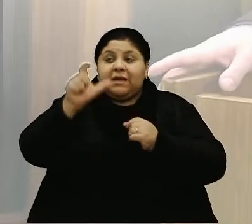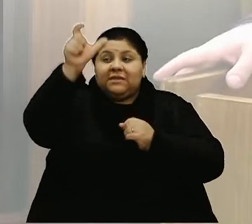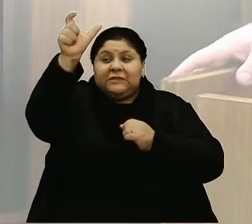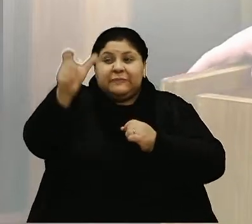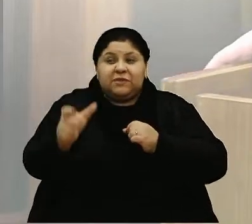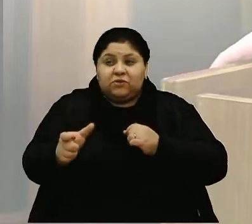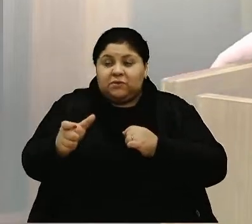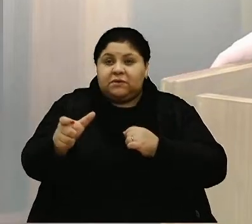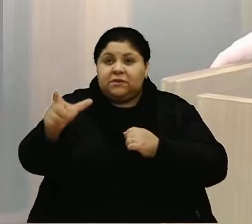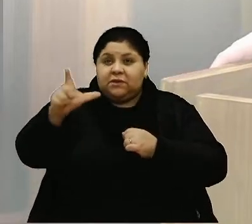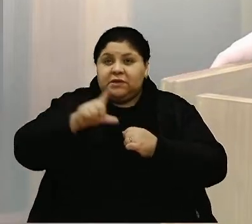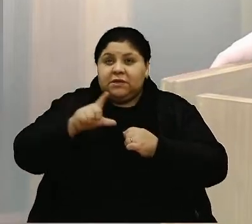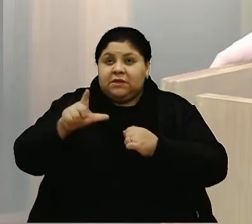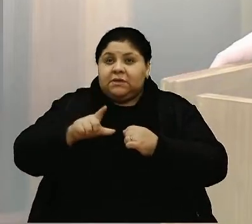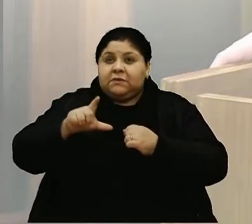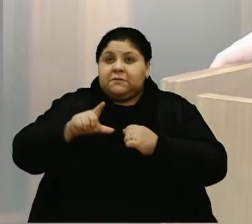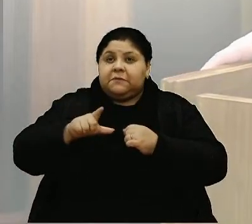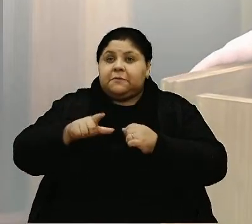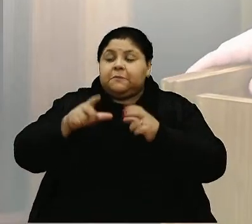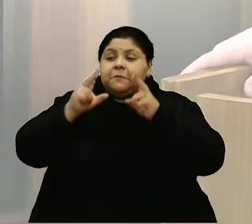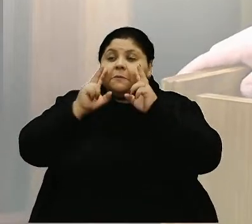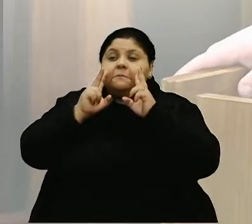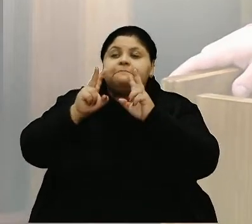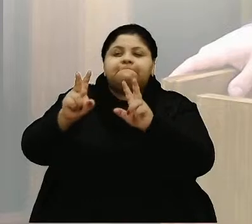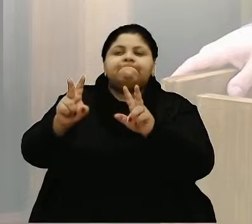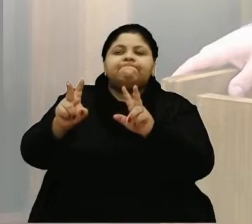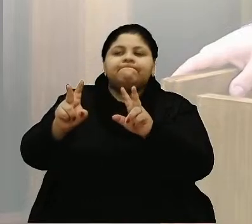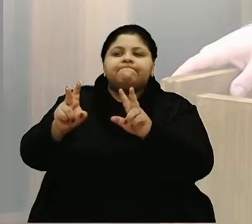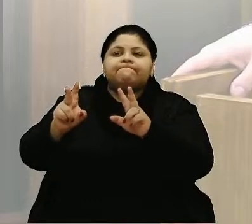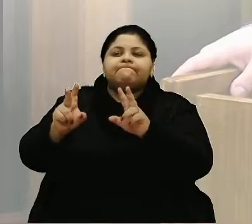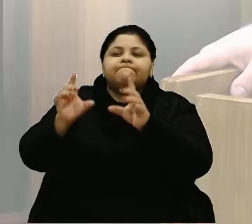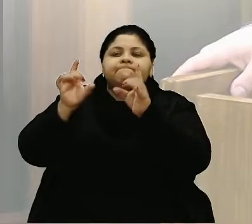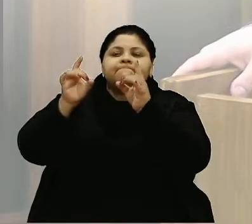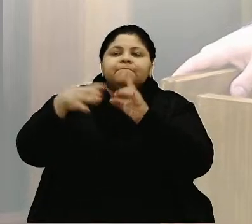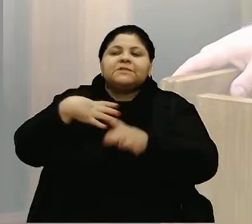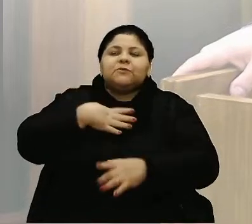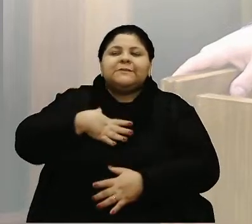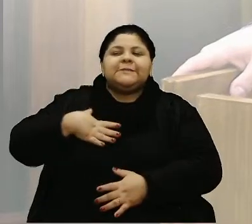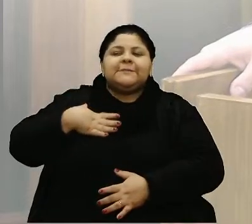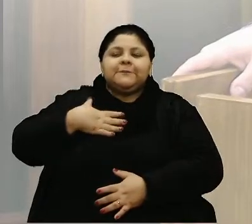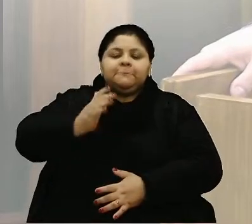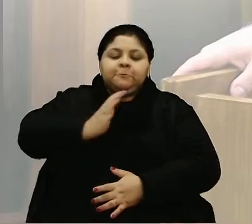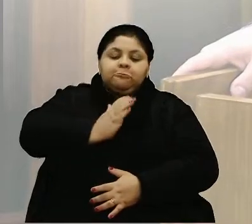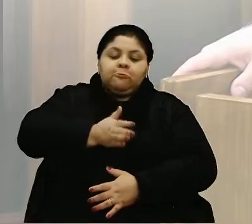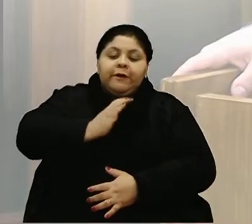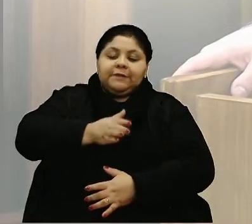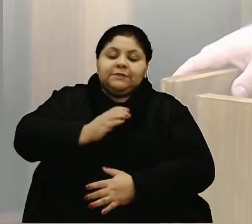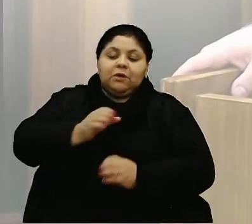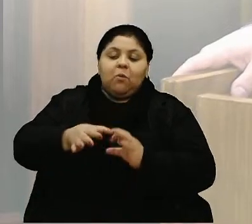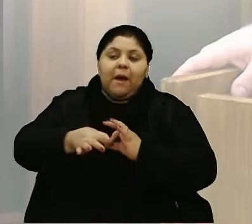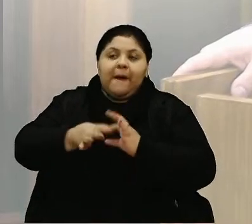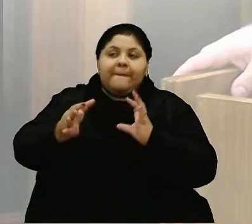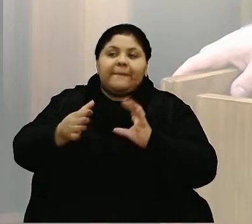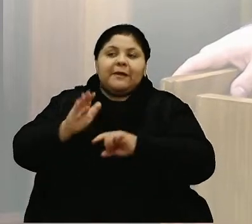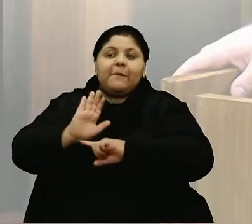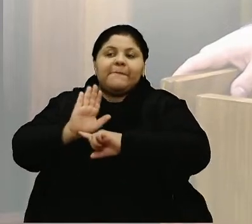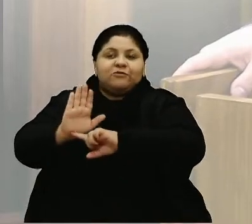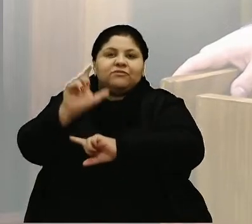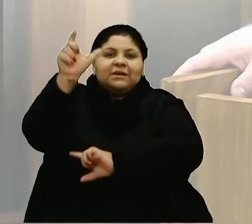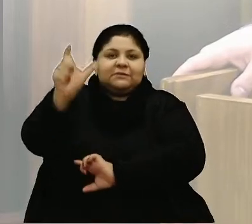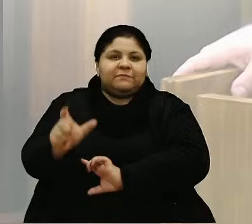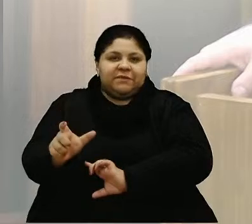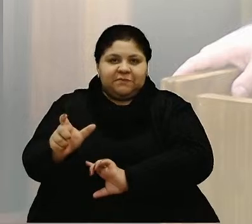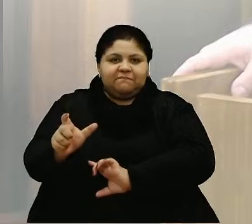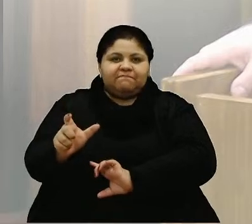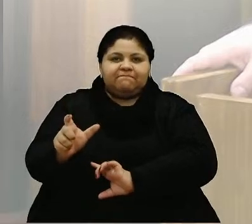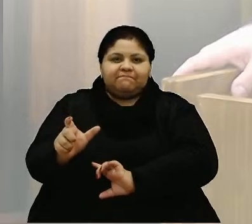têm a visão e têm em especial um sentimento e o coração aberto para auxiliar o próximo,